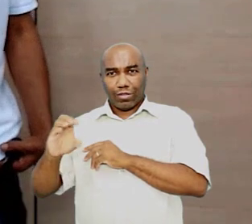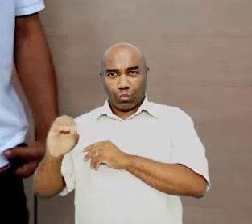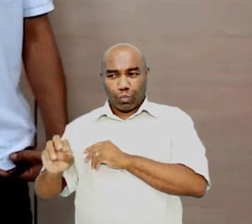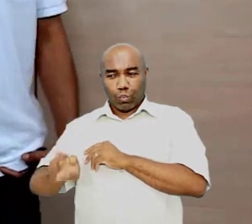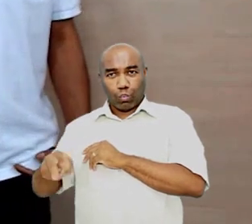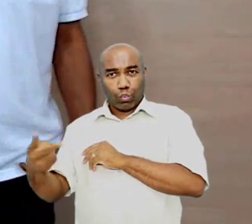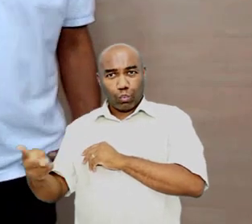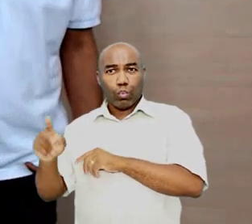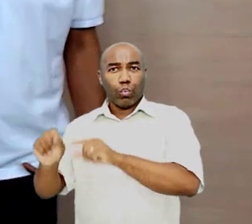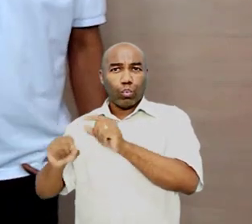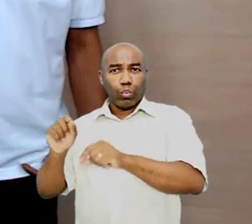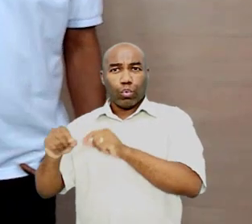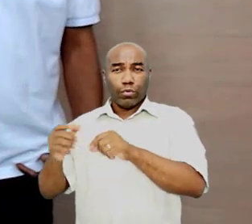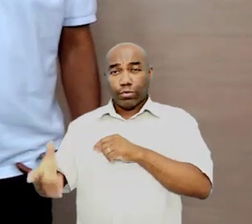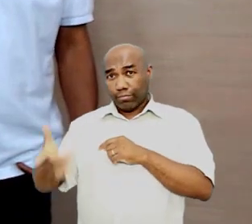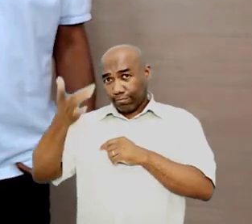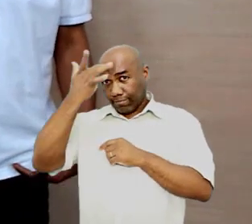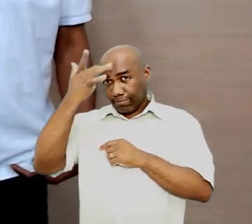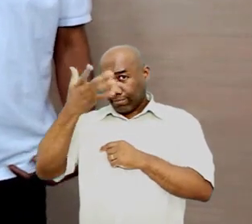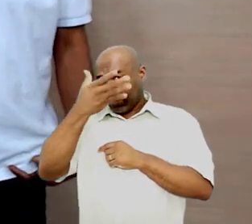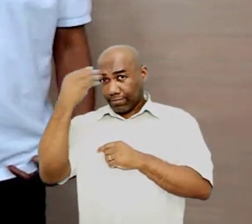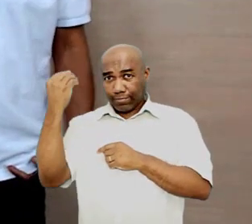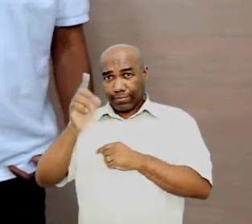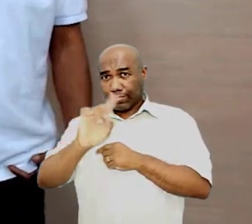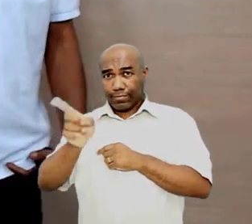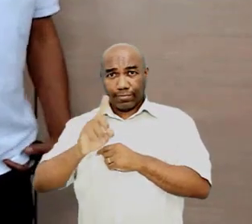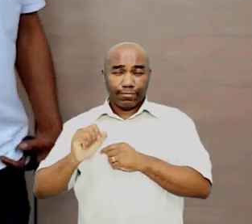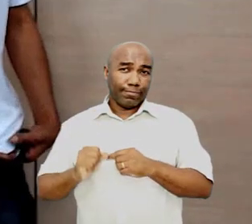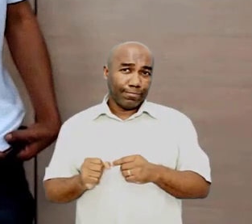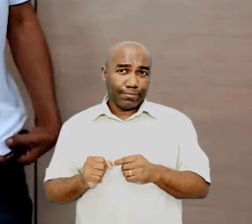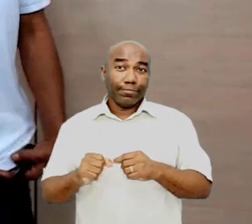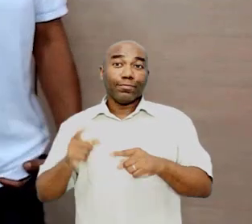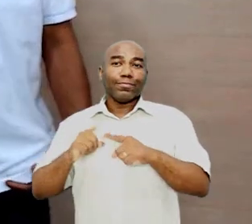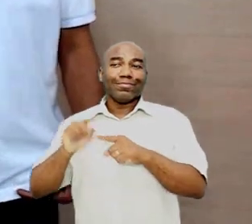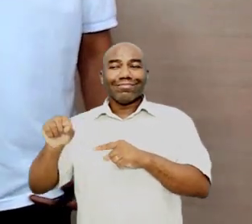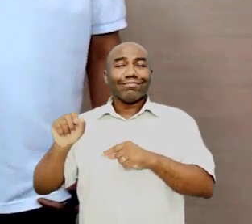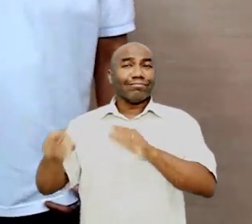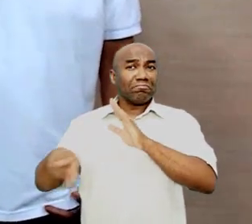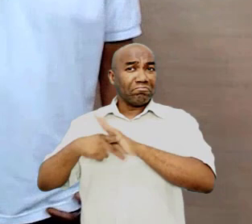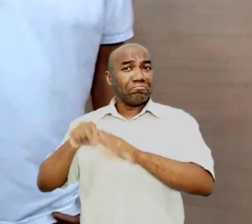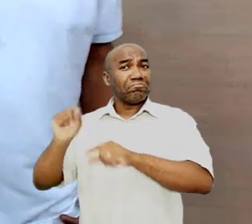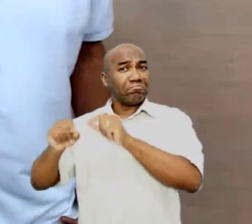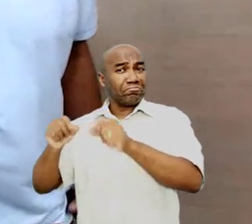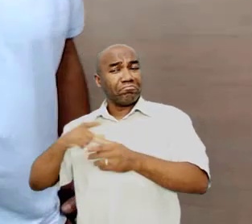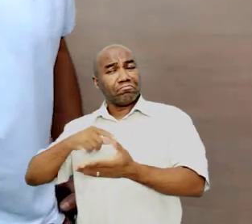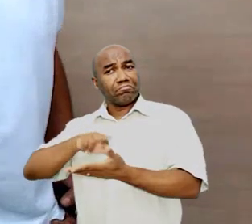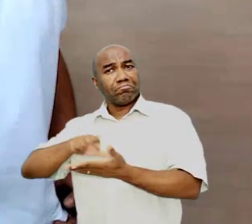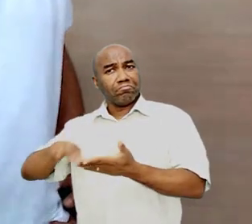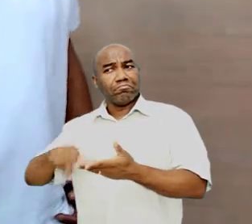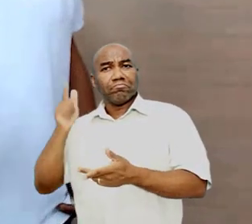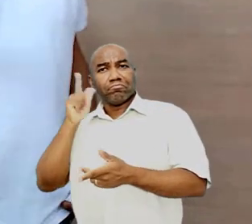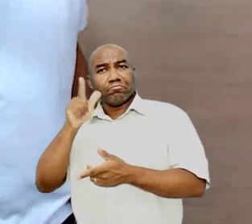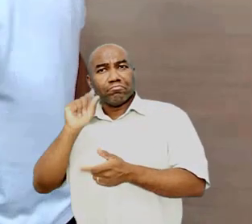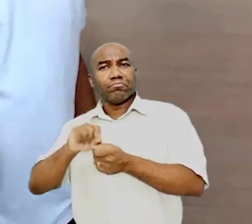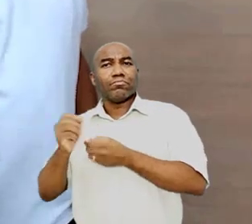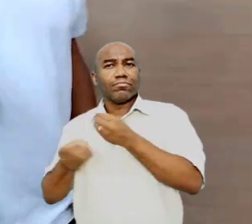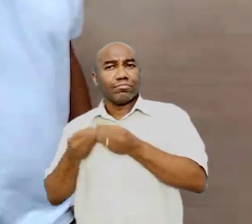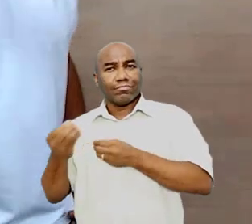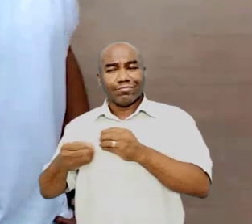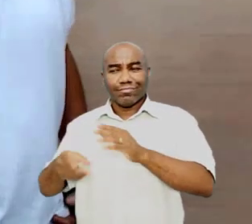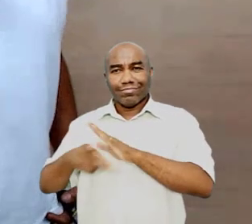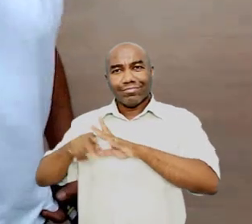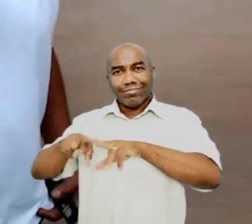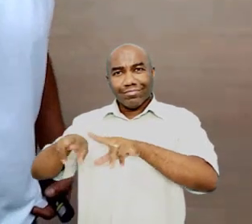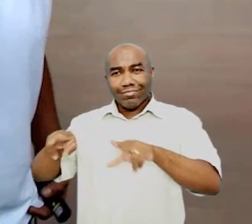você nunca pode esquecer. Essa enzima tem a capacidade de fazer